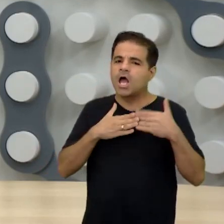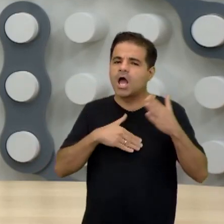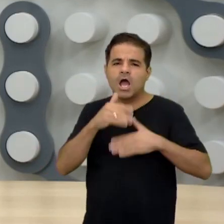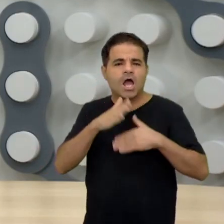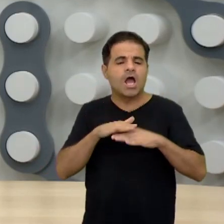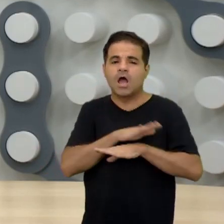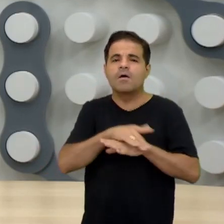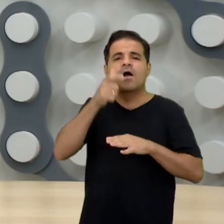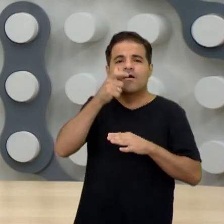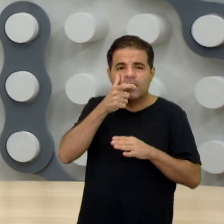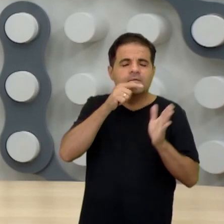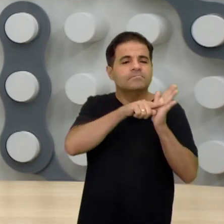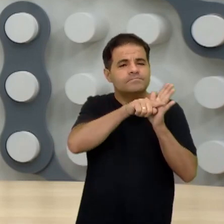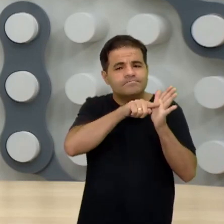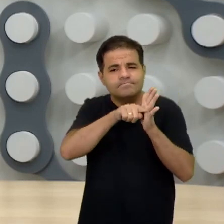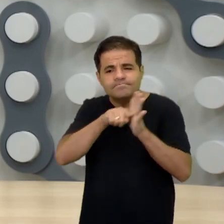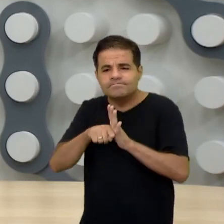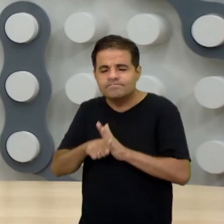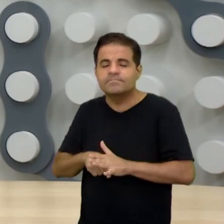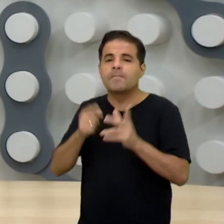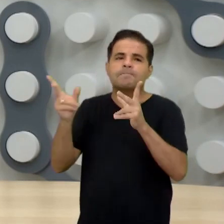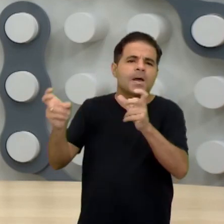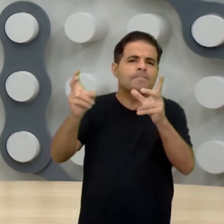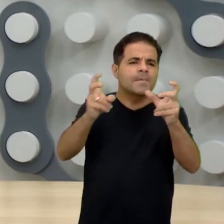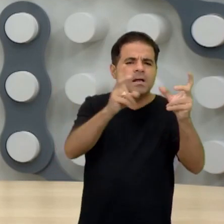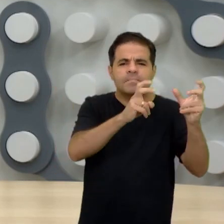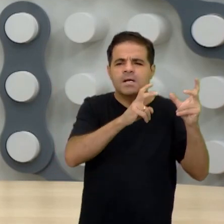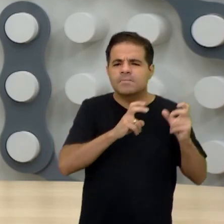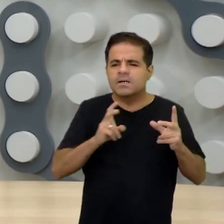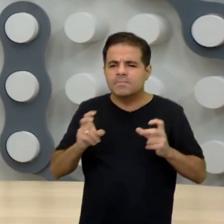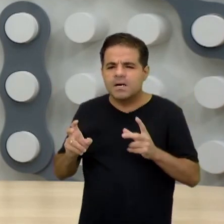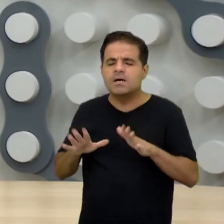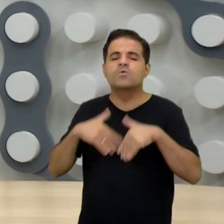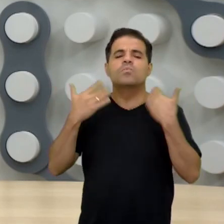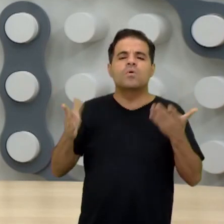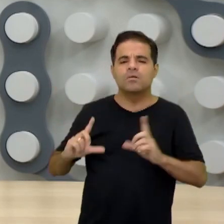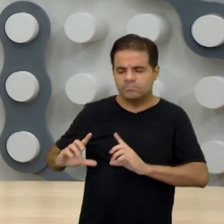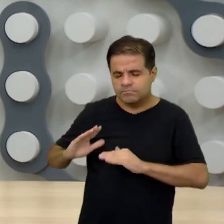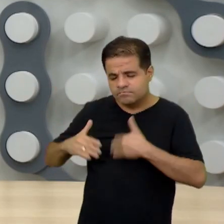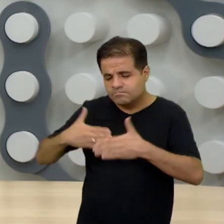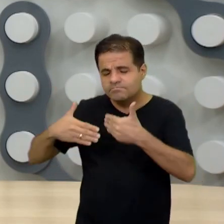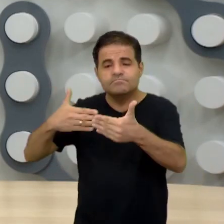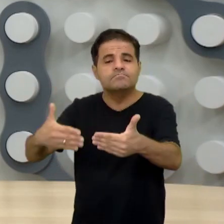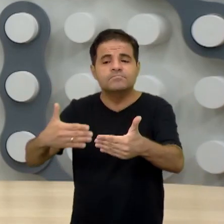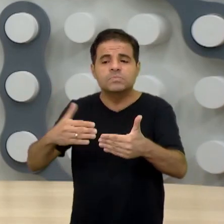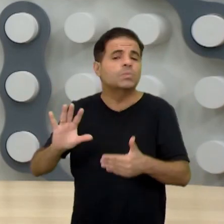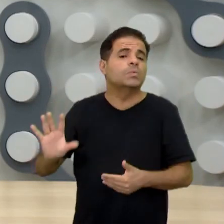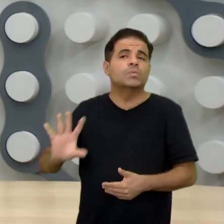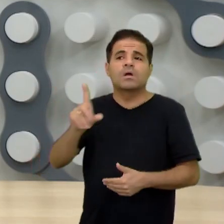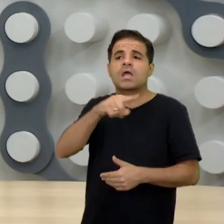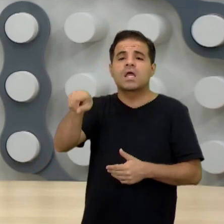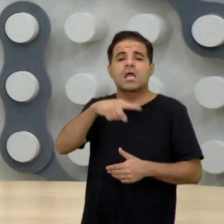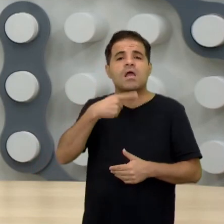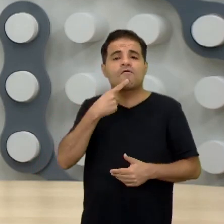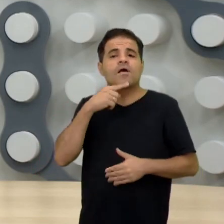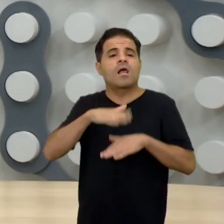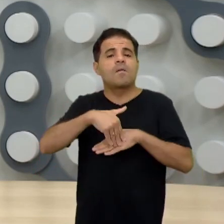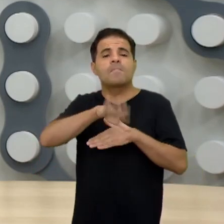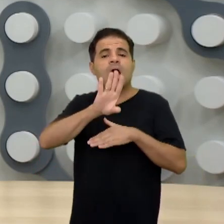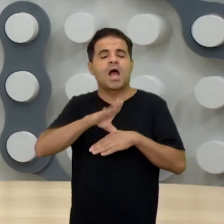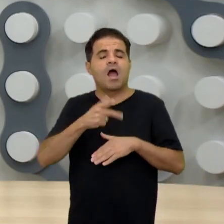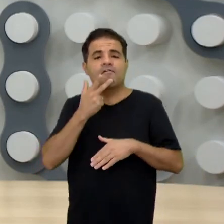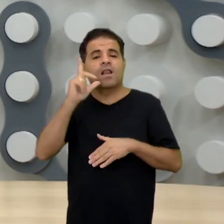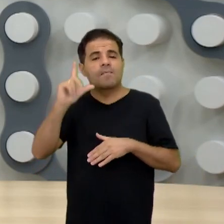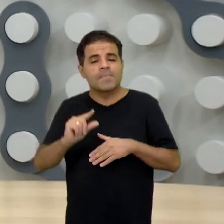mas verificar cada uma das seções e perceber qual é a tendência, o que eles falam mais, o que